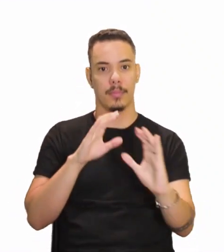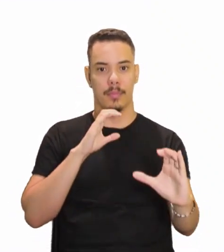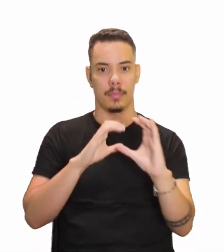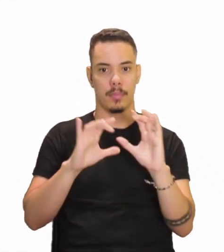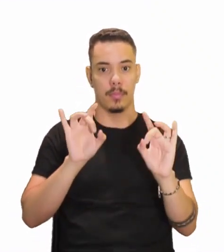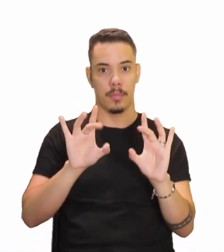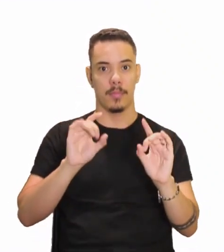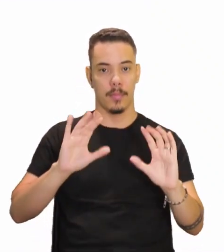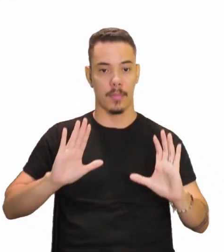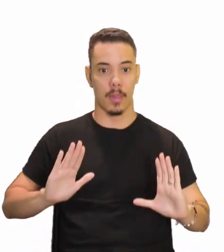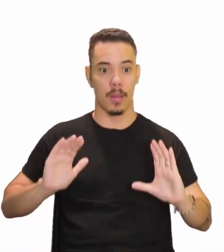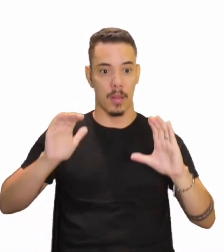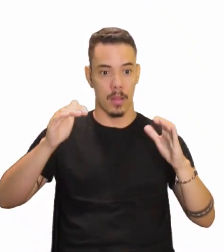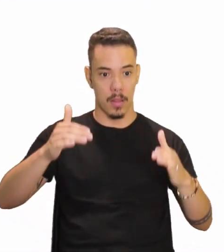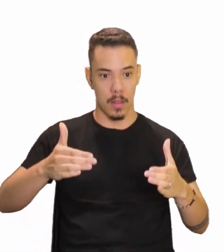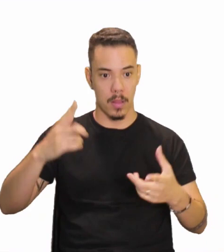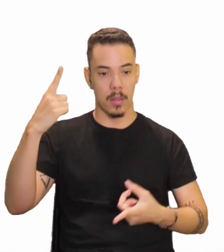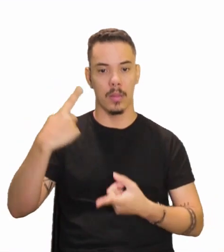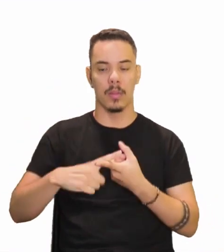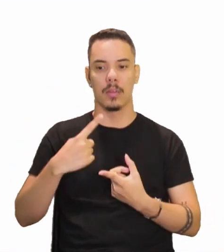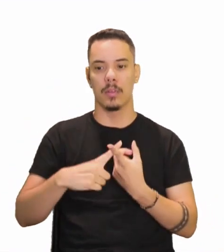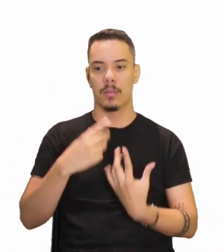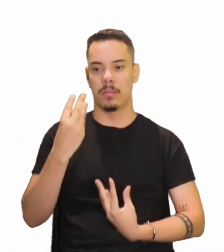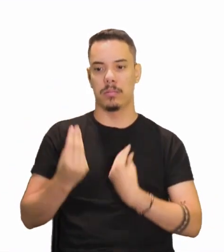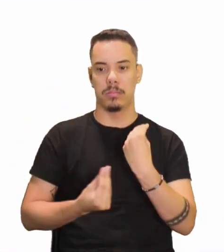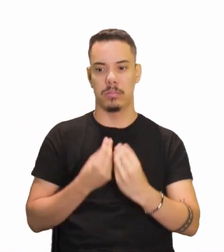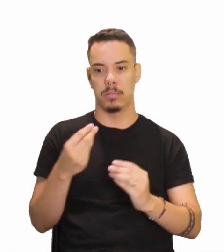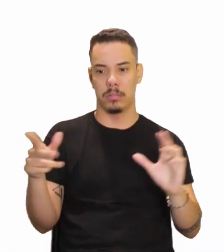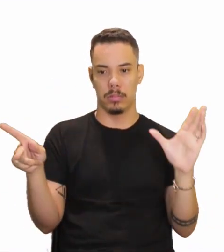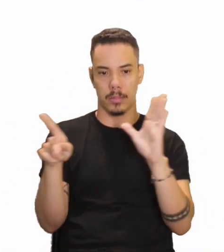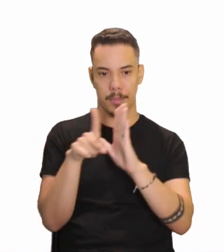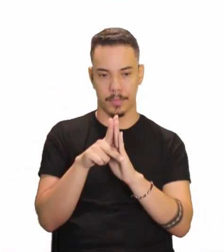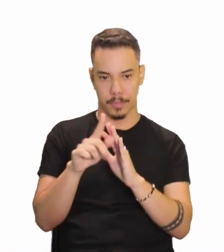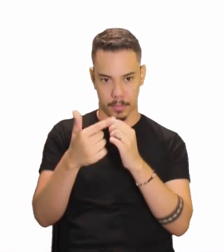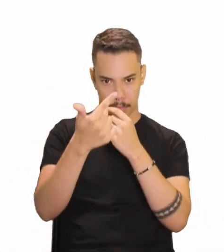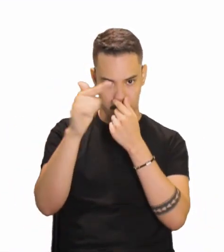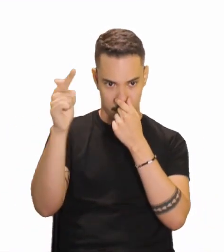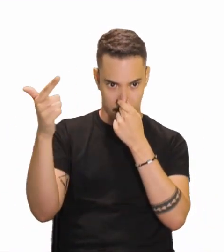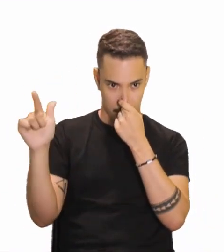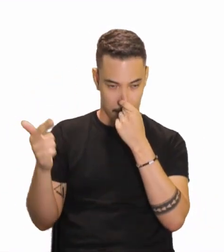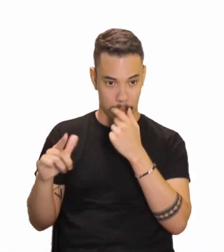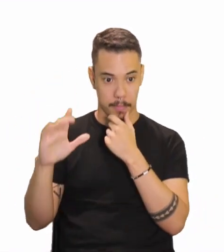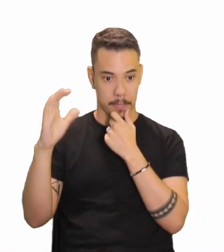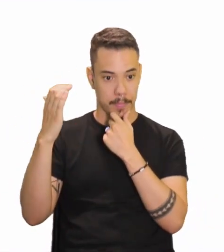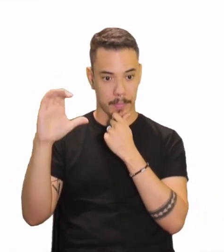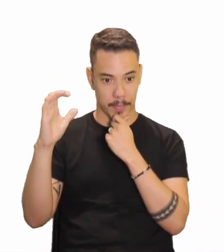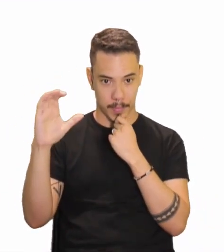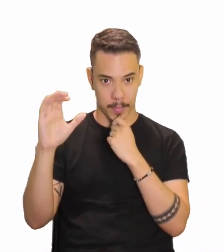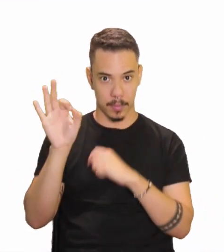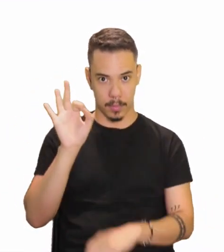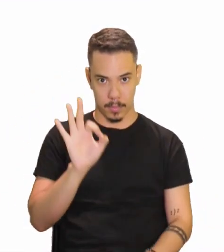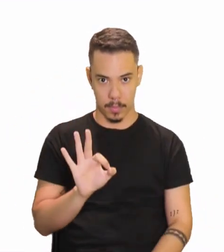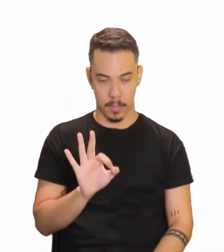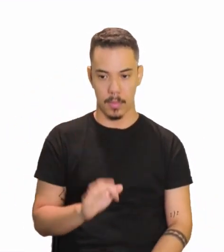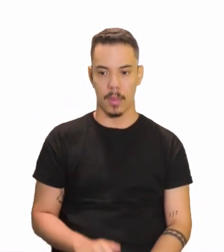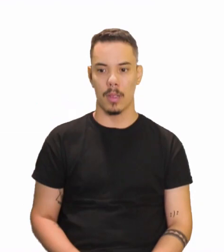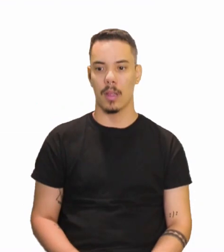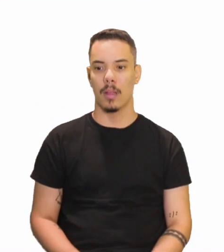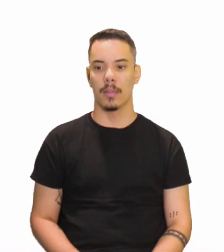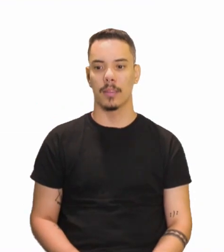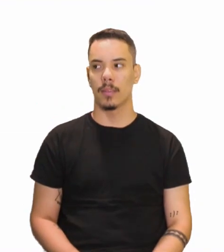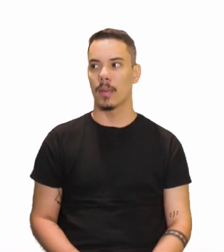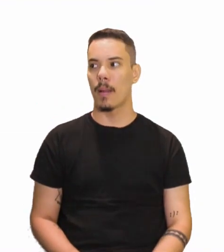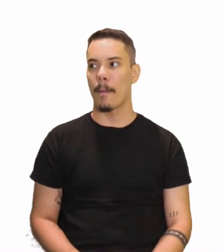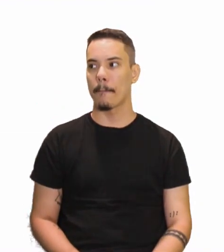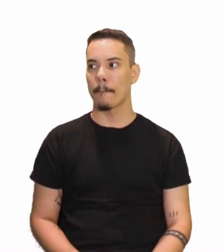específica tá quando ele fala assim mar só para os outros cientistas Ah tá bom